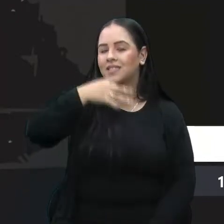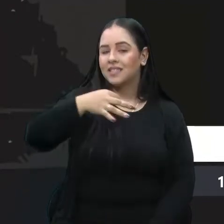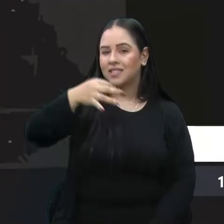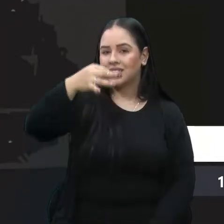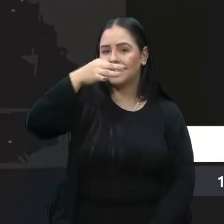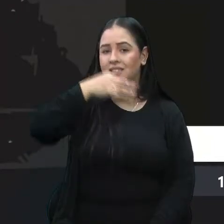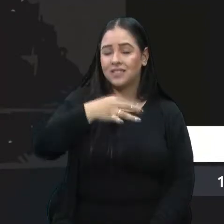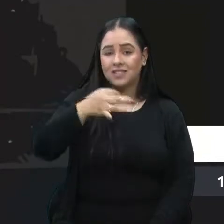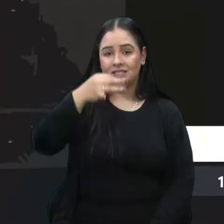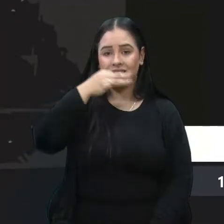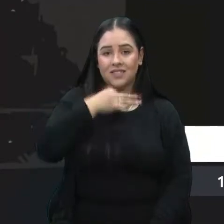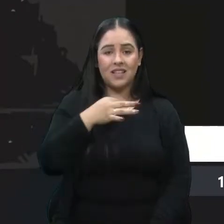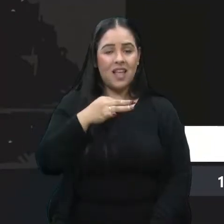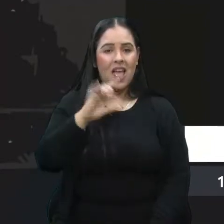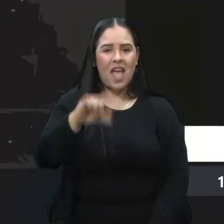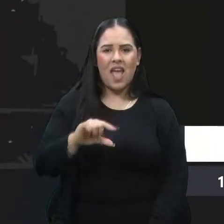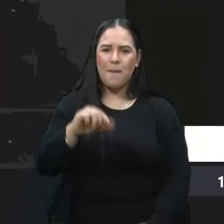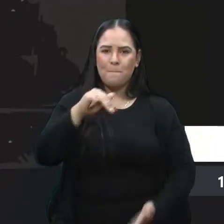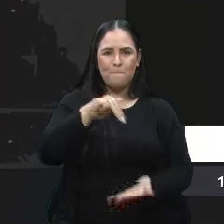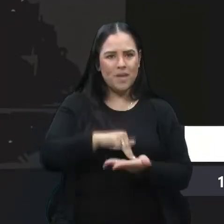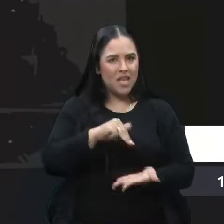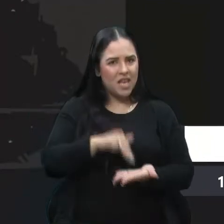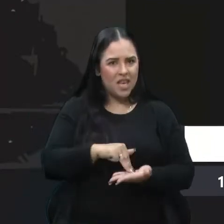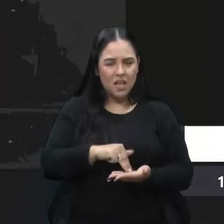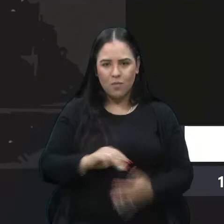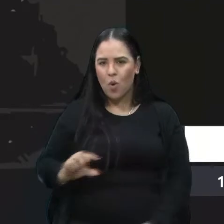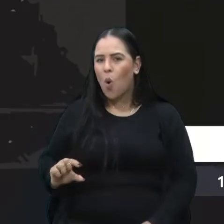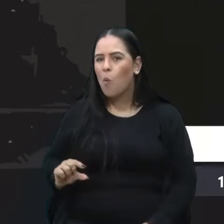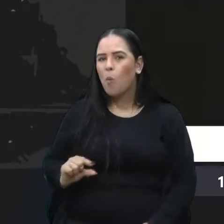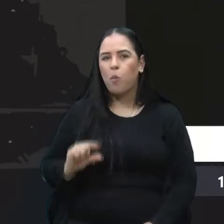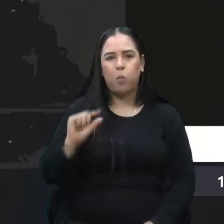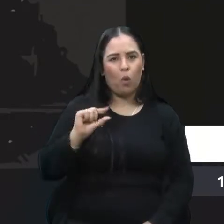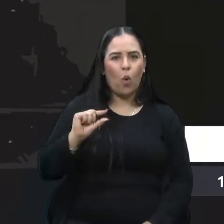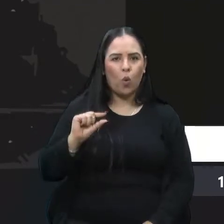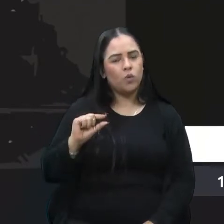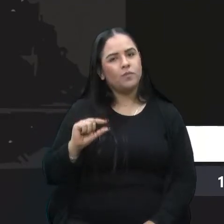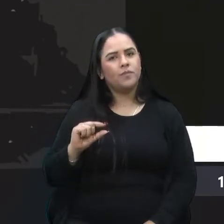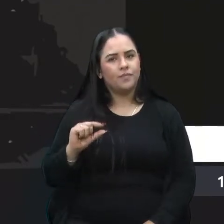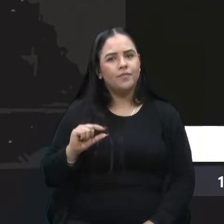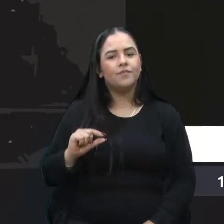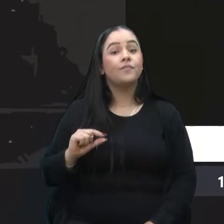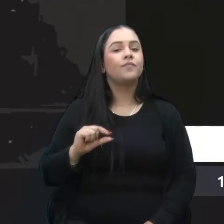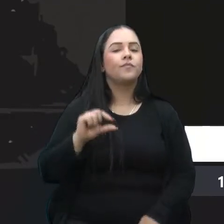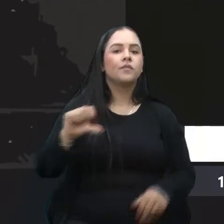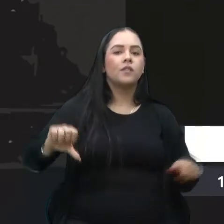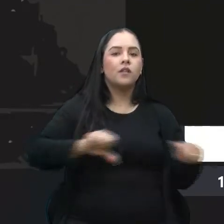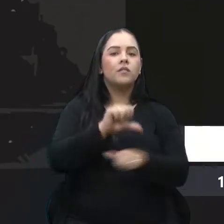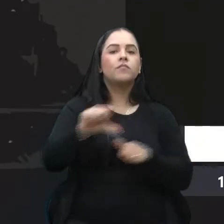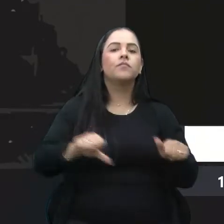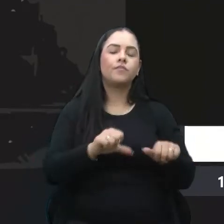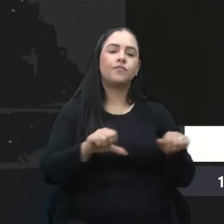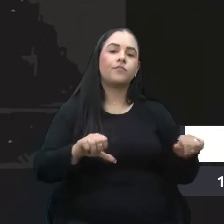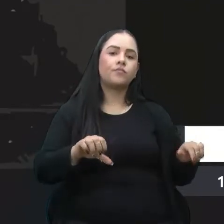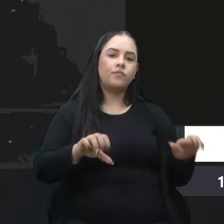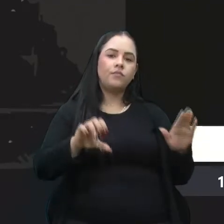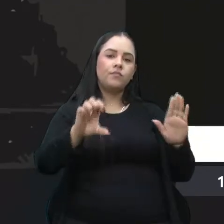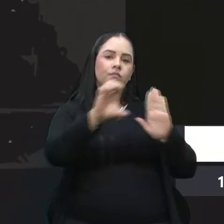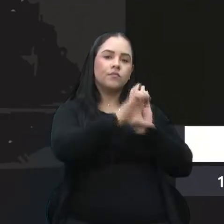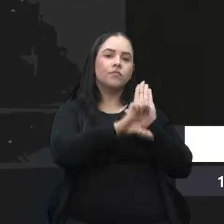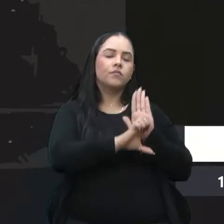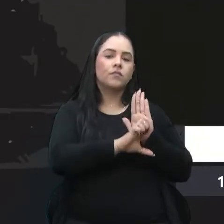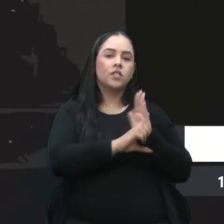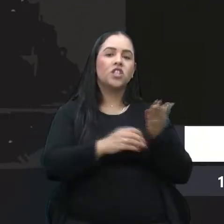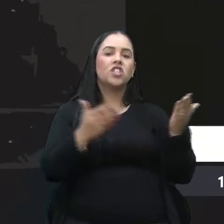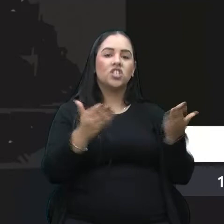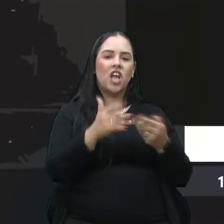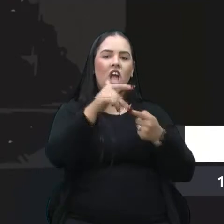a imensa minoria. A imensa minoria. As mudanças do Estatuto Servidor